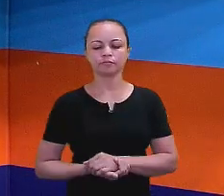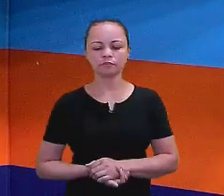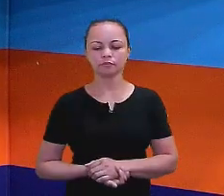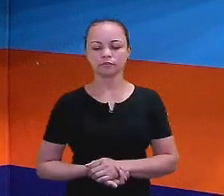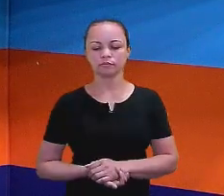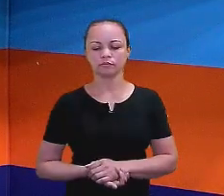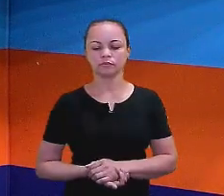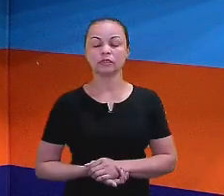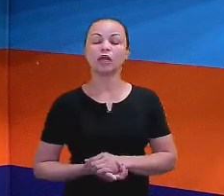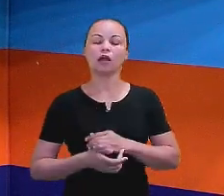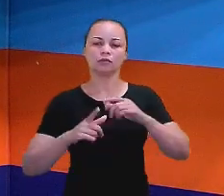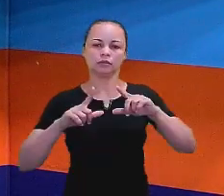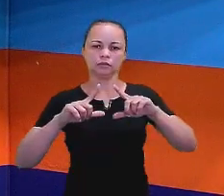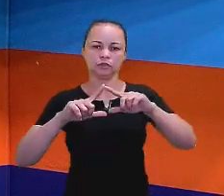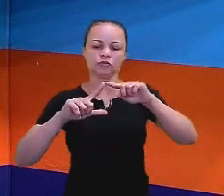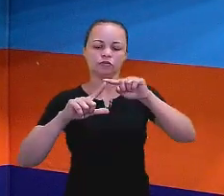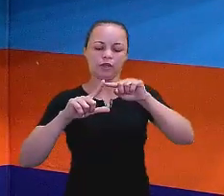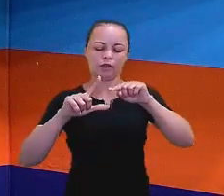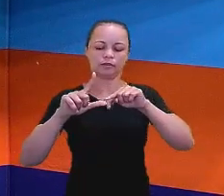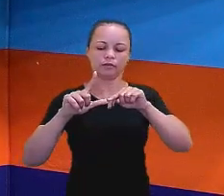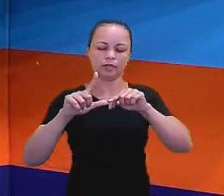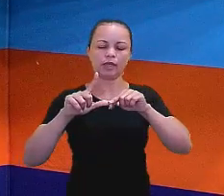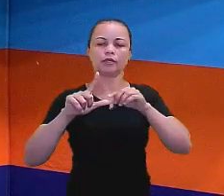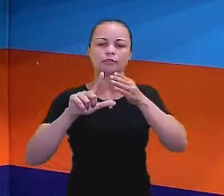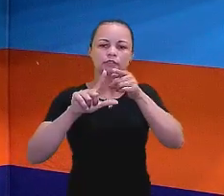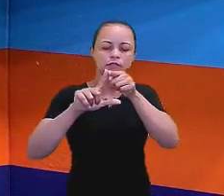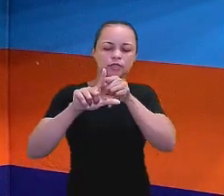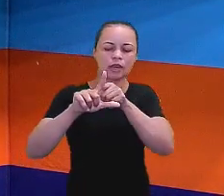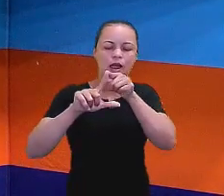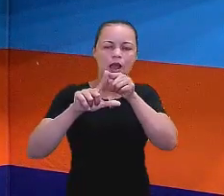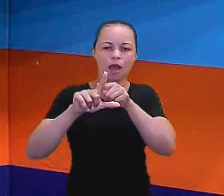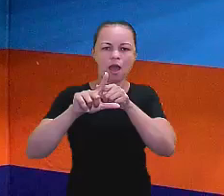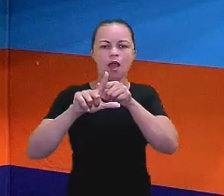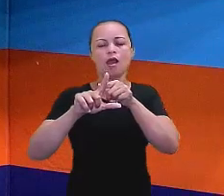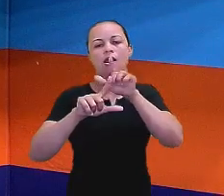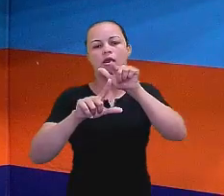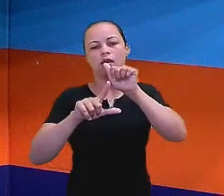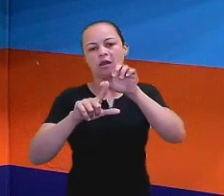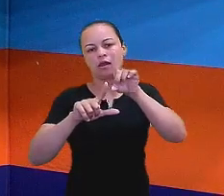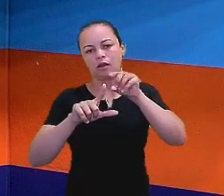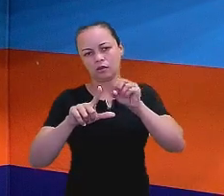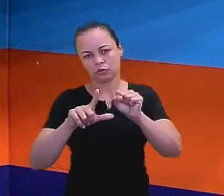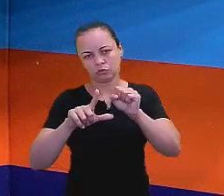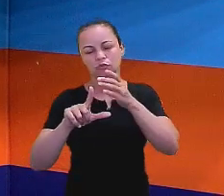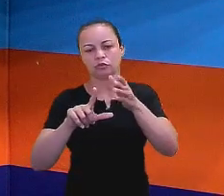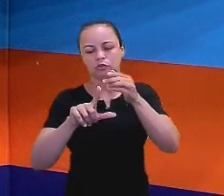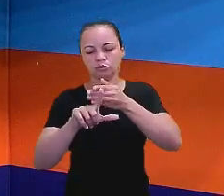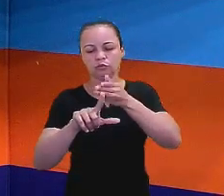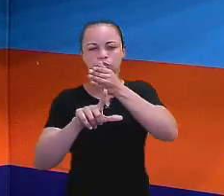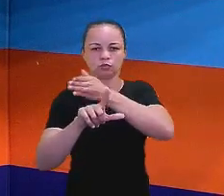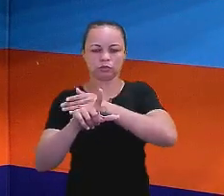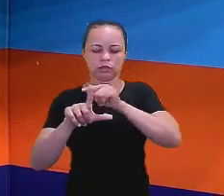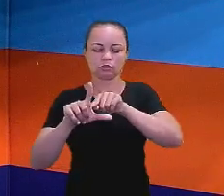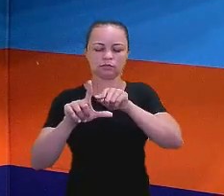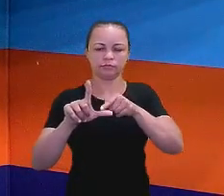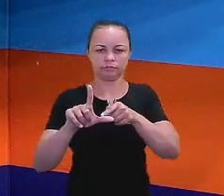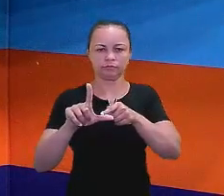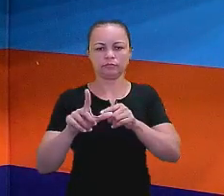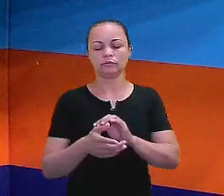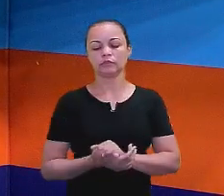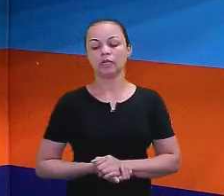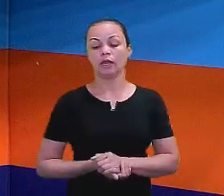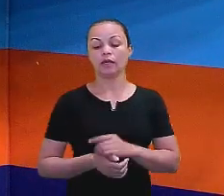aí, vértice, como a gente viu, o lado e o ângulo interno, que tá aí na região interna do triângulo, tá? E aí a